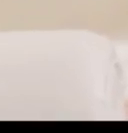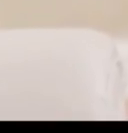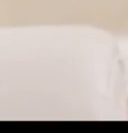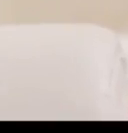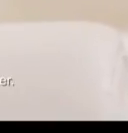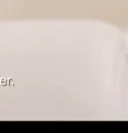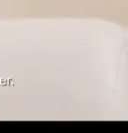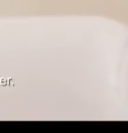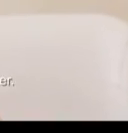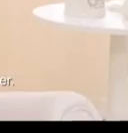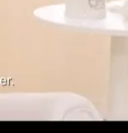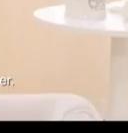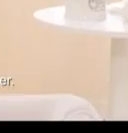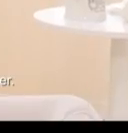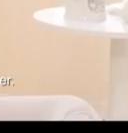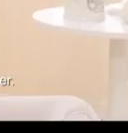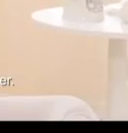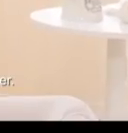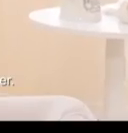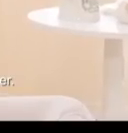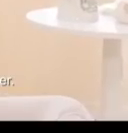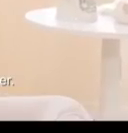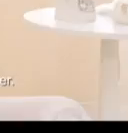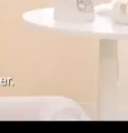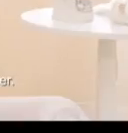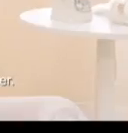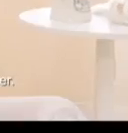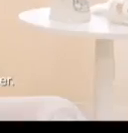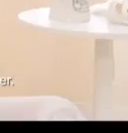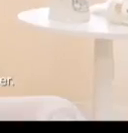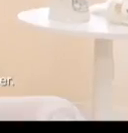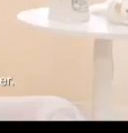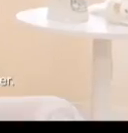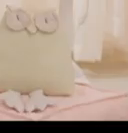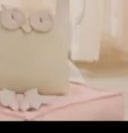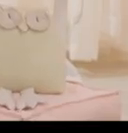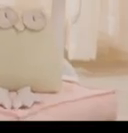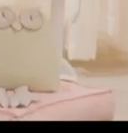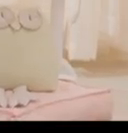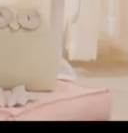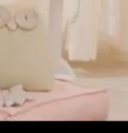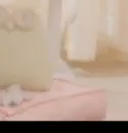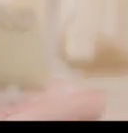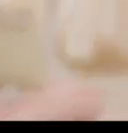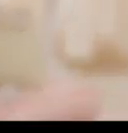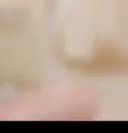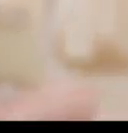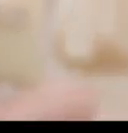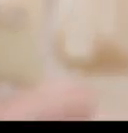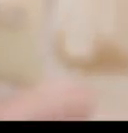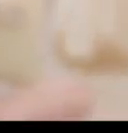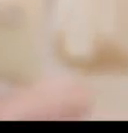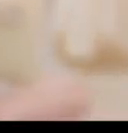leite materno. Assim, ele vai crescer forte e saudável para ser quem quiser.